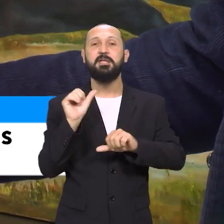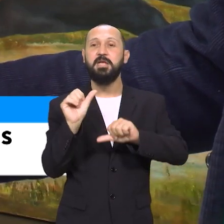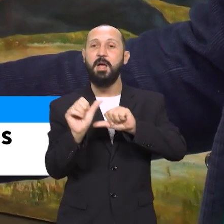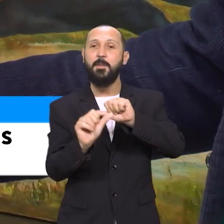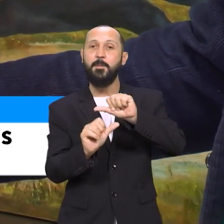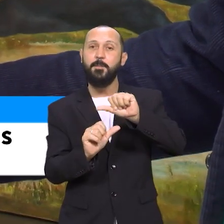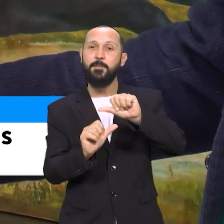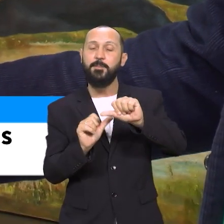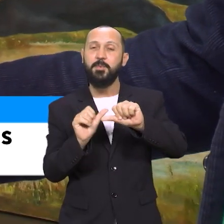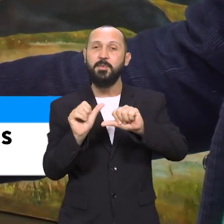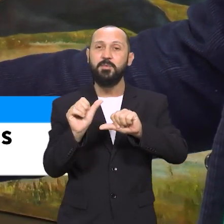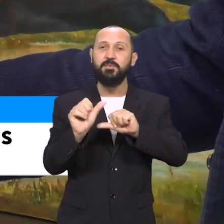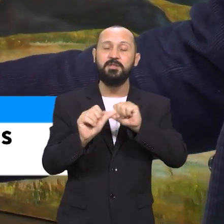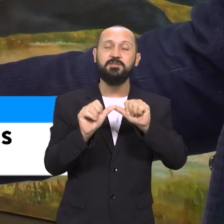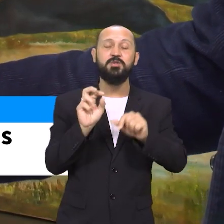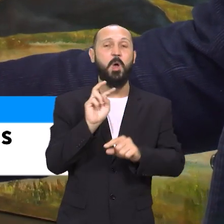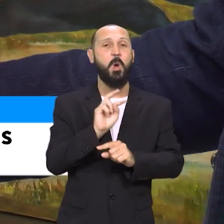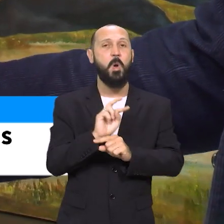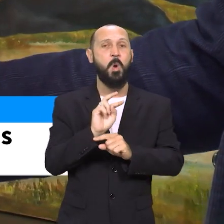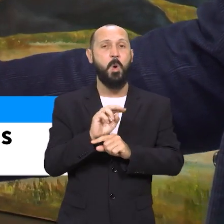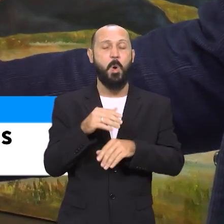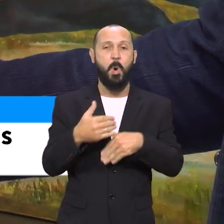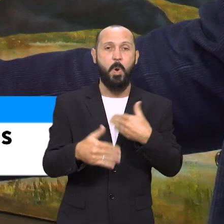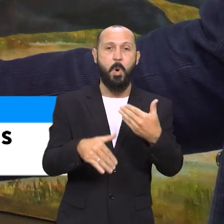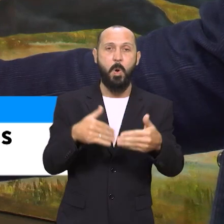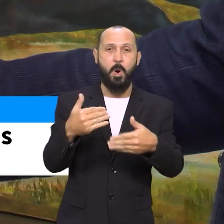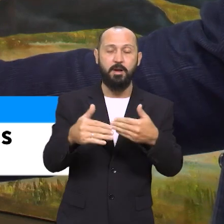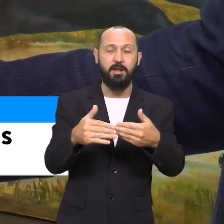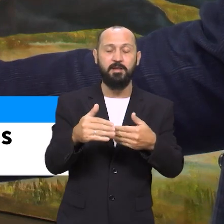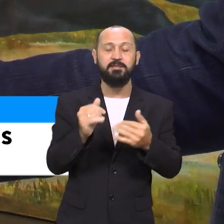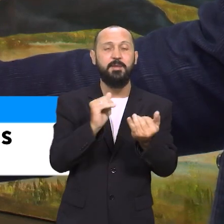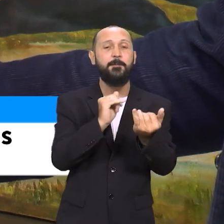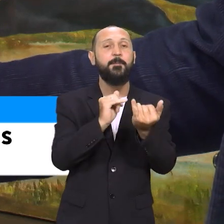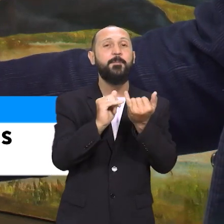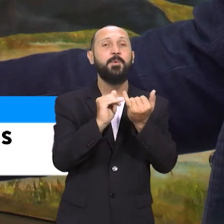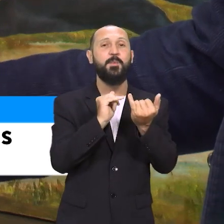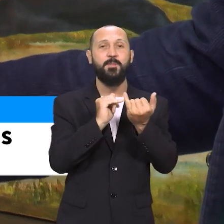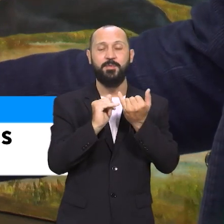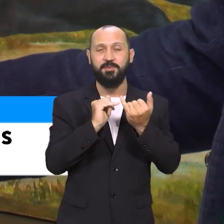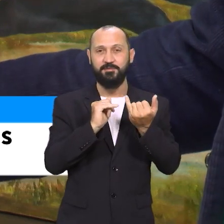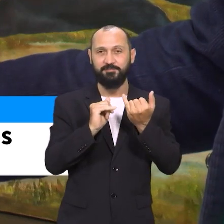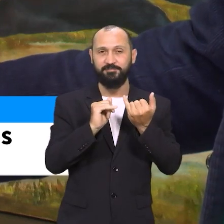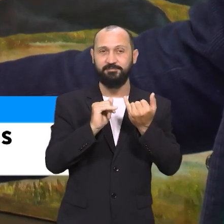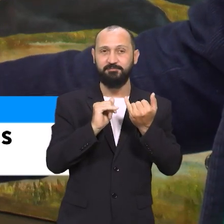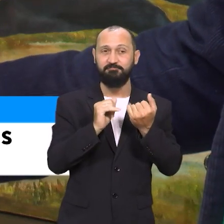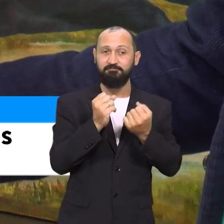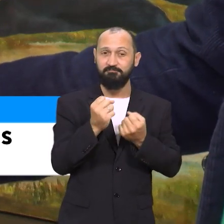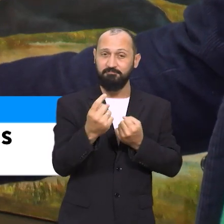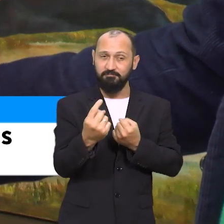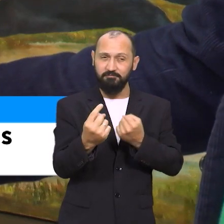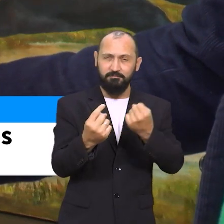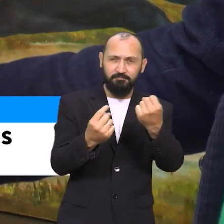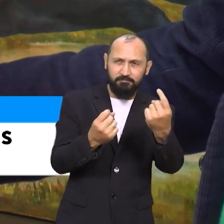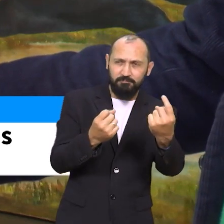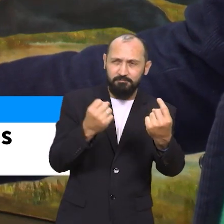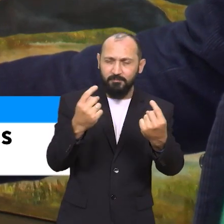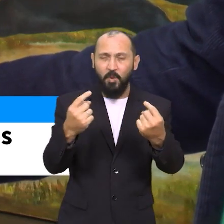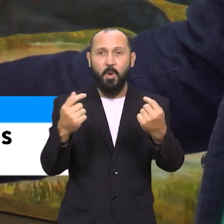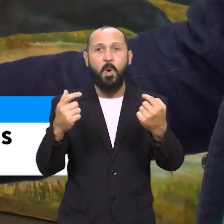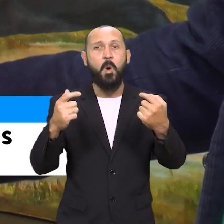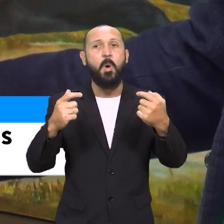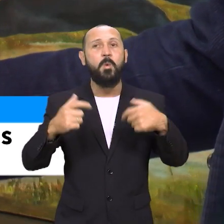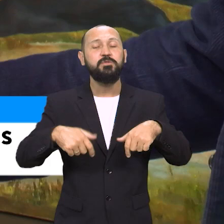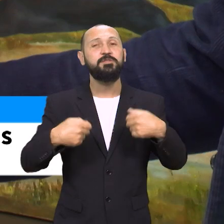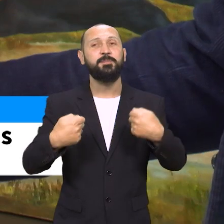do restaurador, do conservador, tem que ser mínima, tem que ser pontual ali aonde